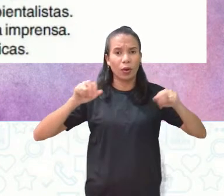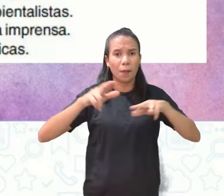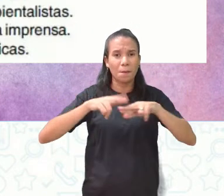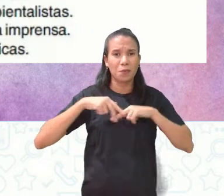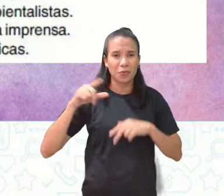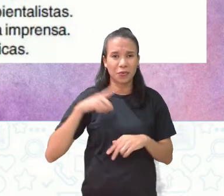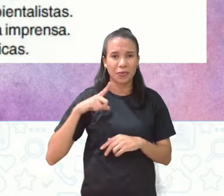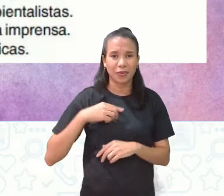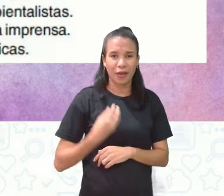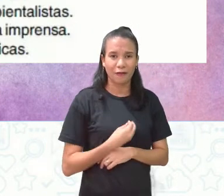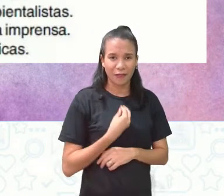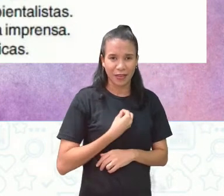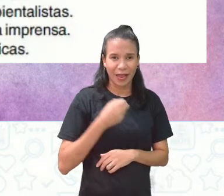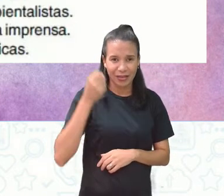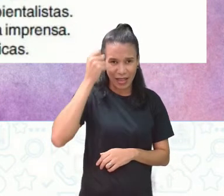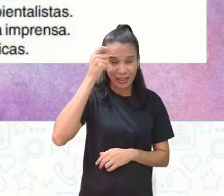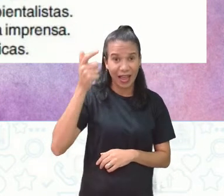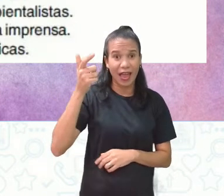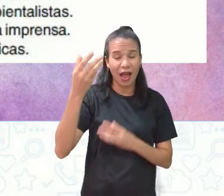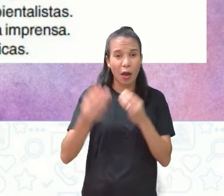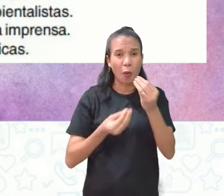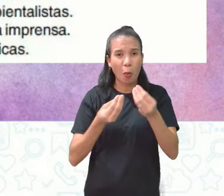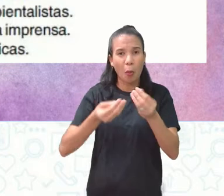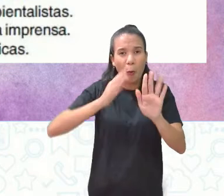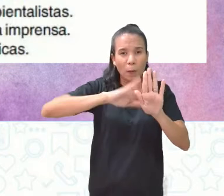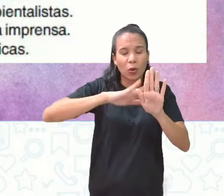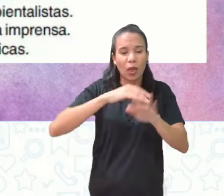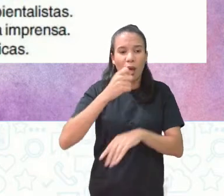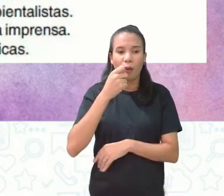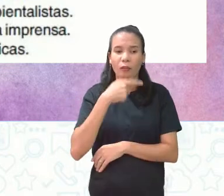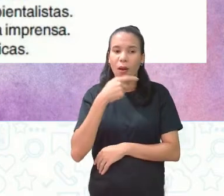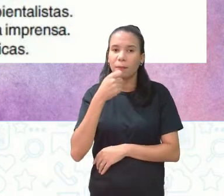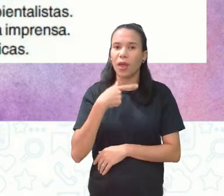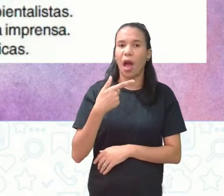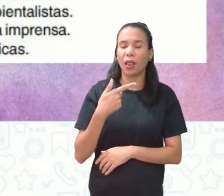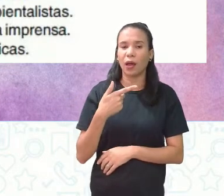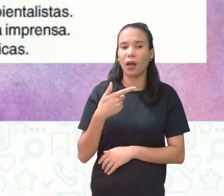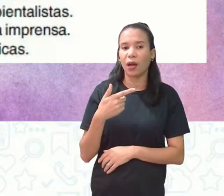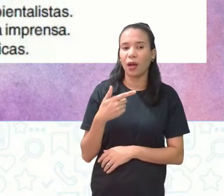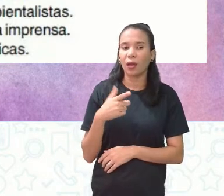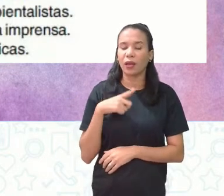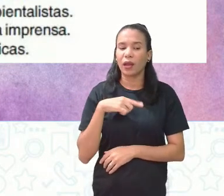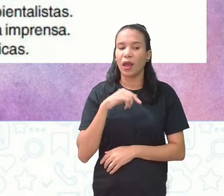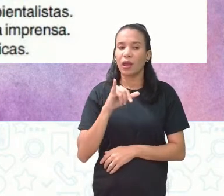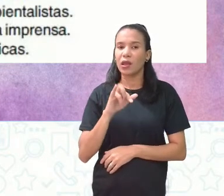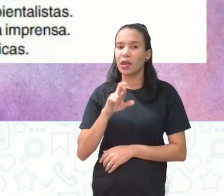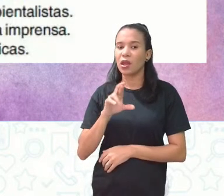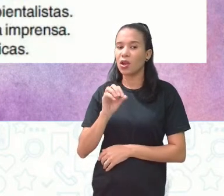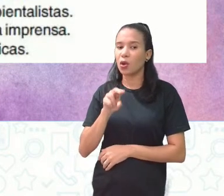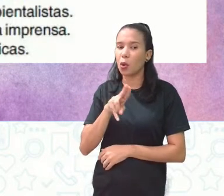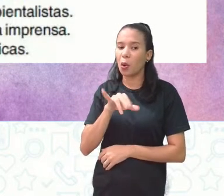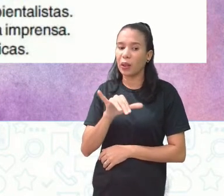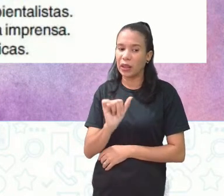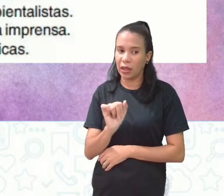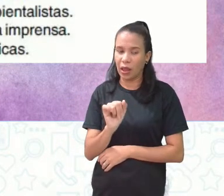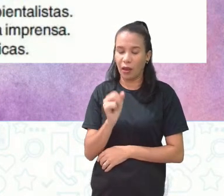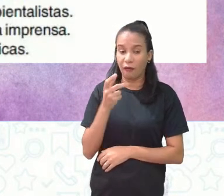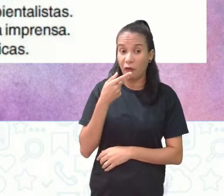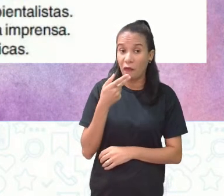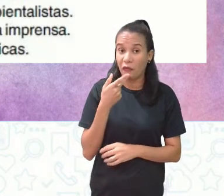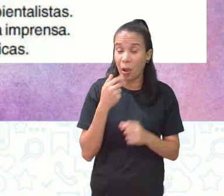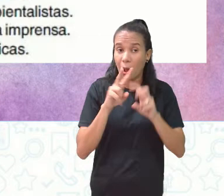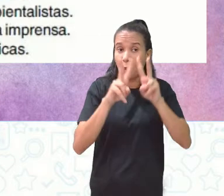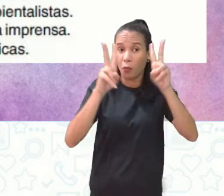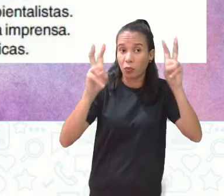essa charge com certeza tem uma sátira. Com certeza. Falar de desmatamento quando já está ali